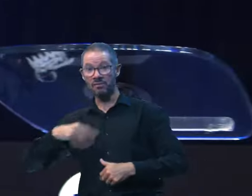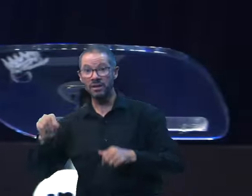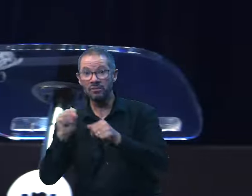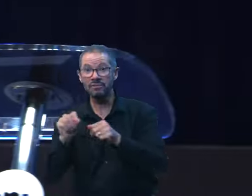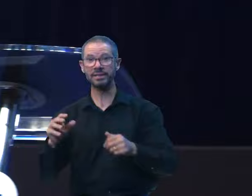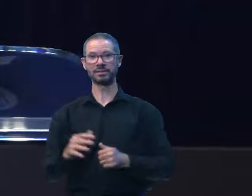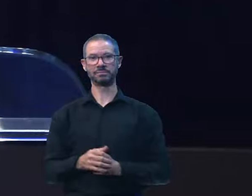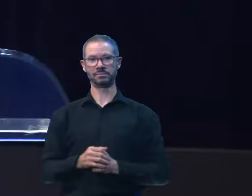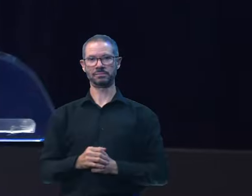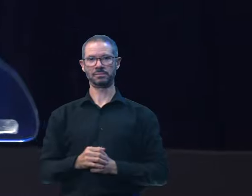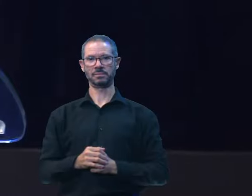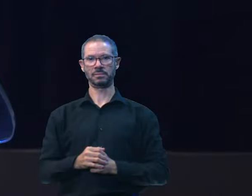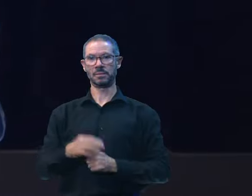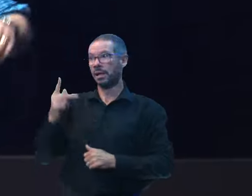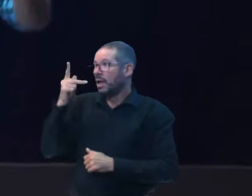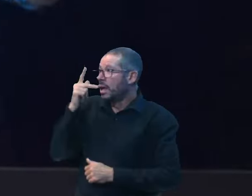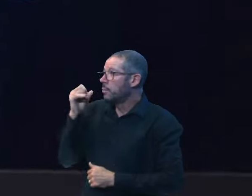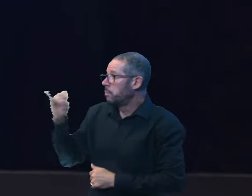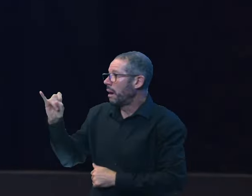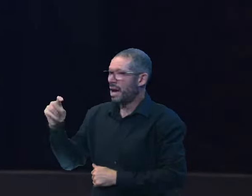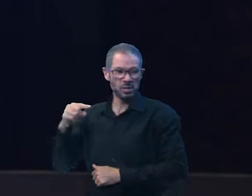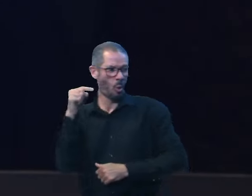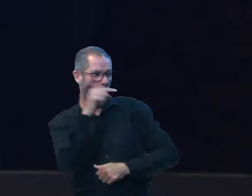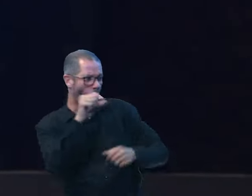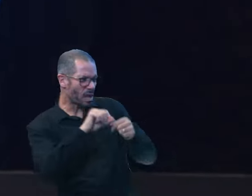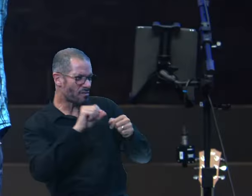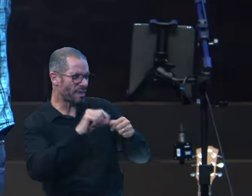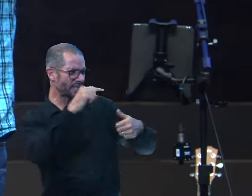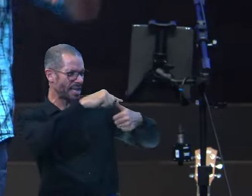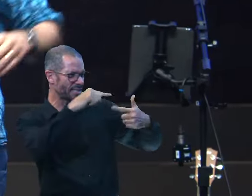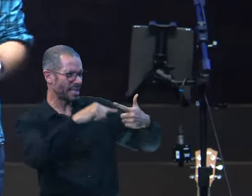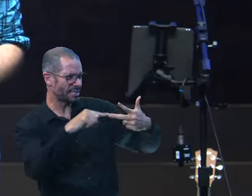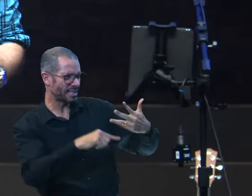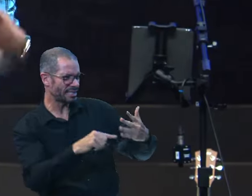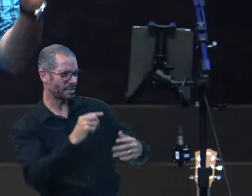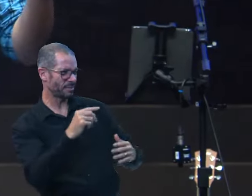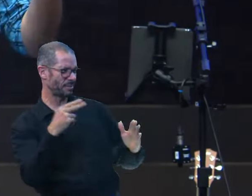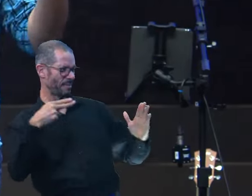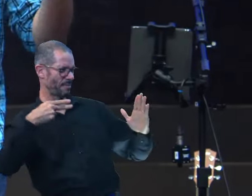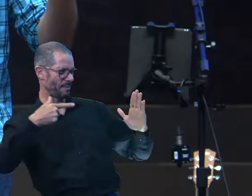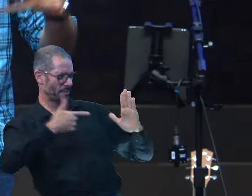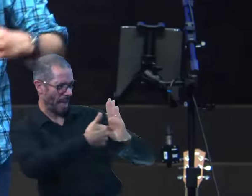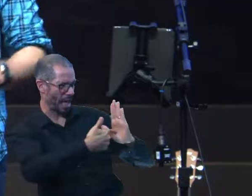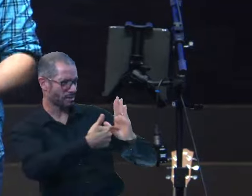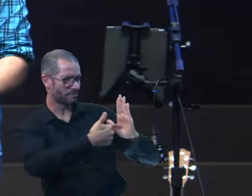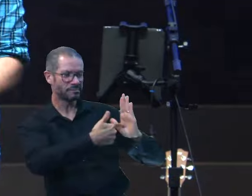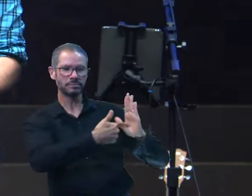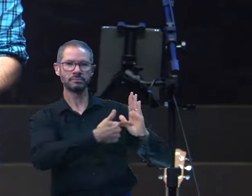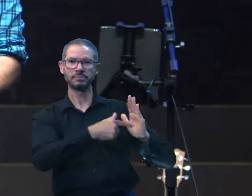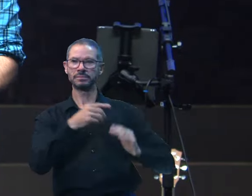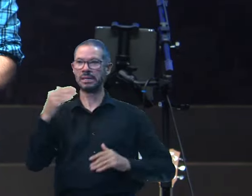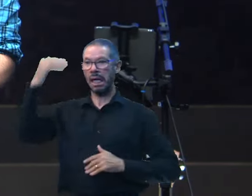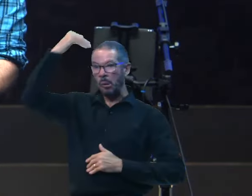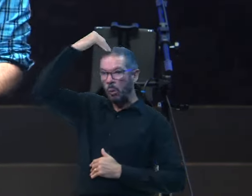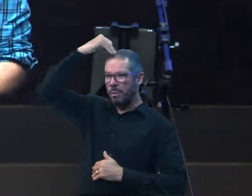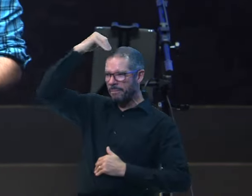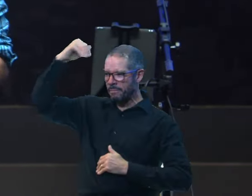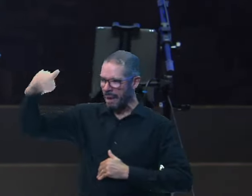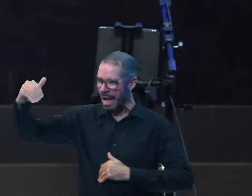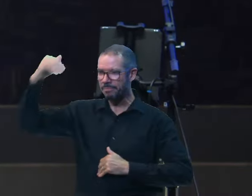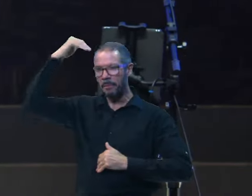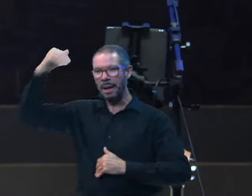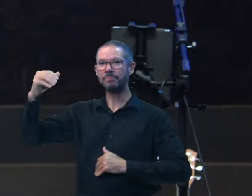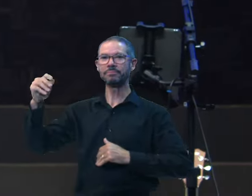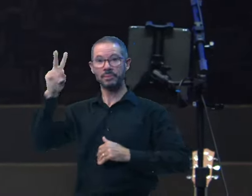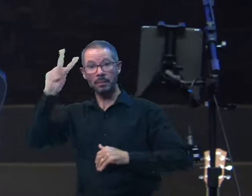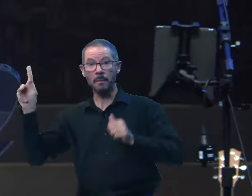fez. Pai, olha o que ele fez isso, isso e esse, aquilo. Nós adoramos contar. Lembra Pedro